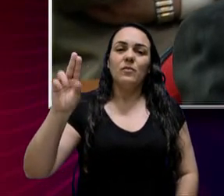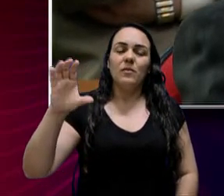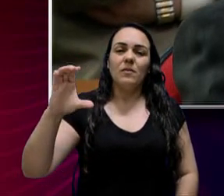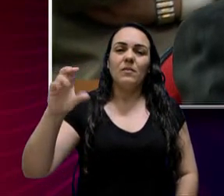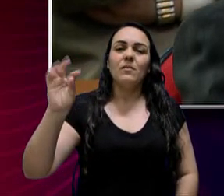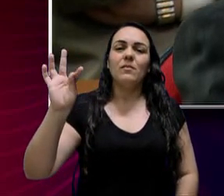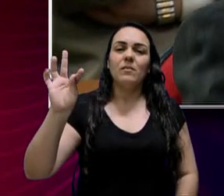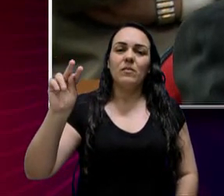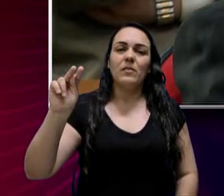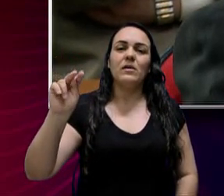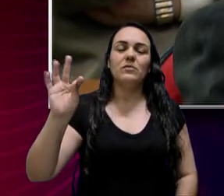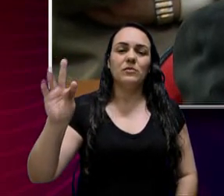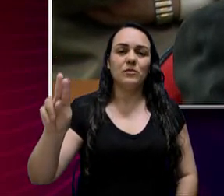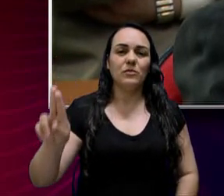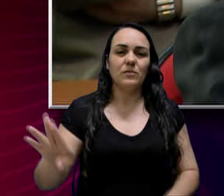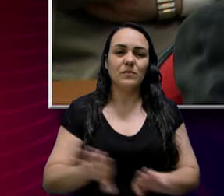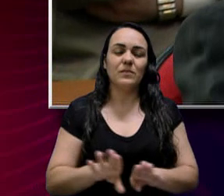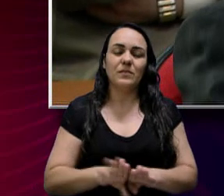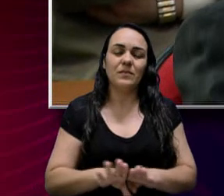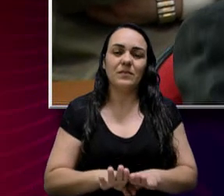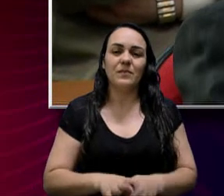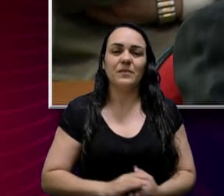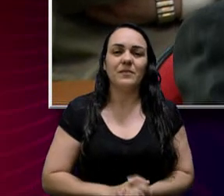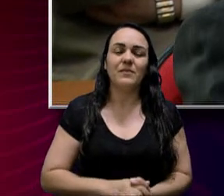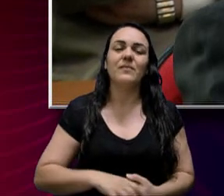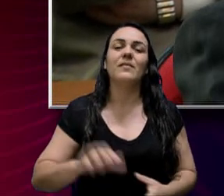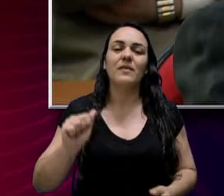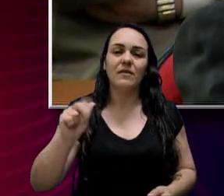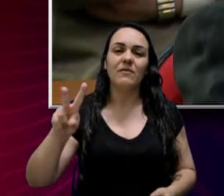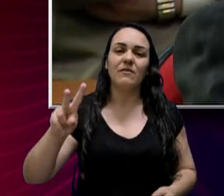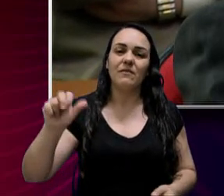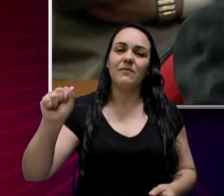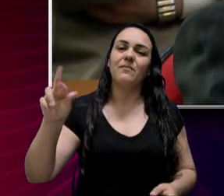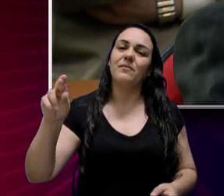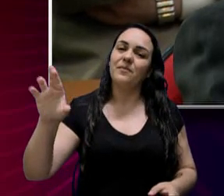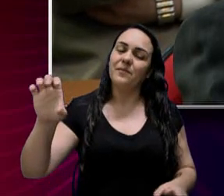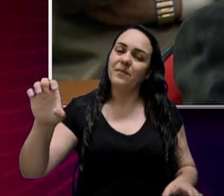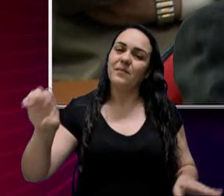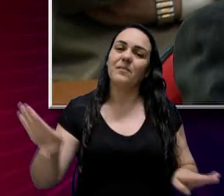Os resultados dessa polícia, sob sua direção,